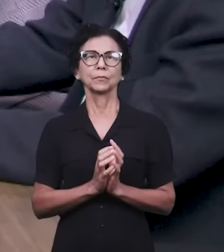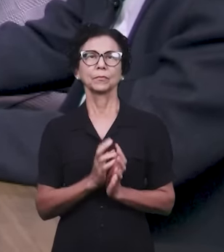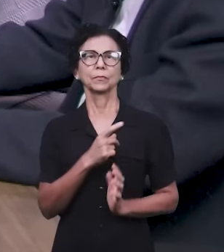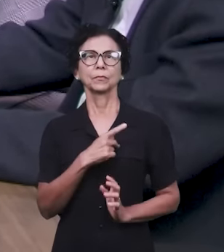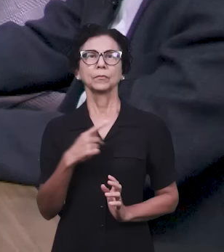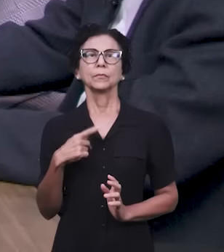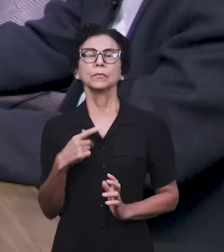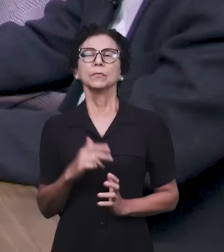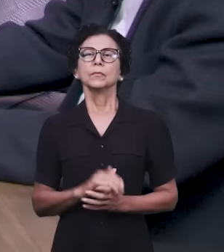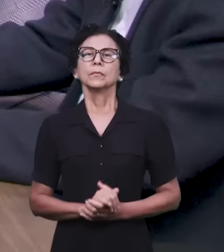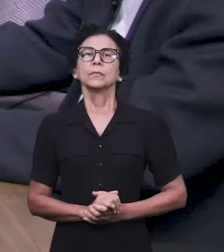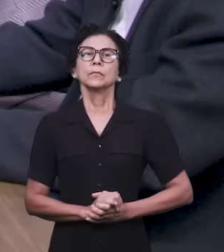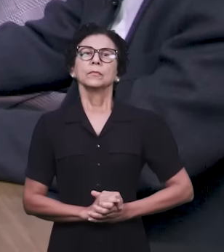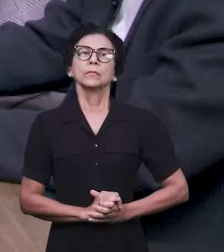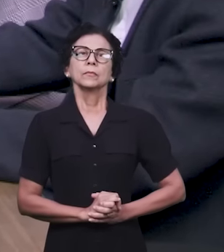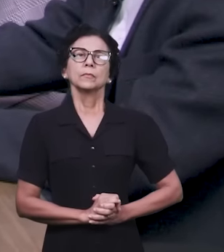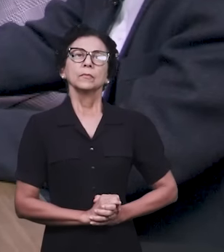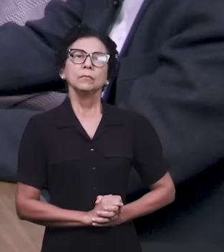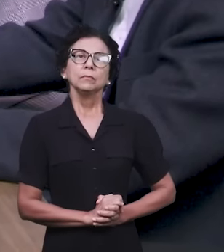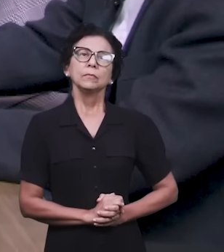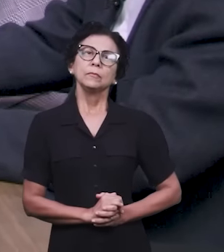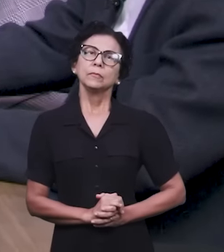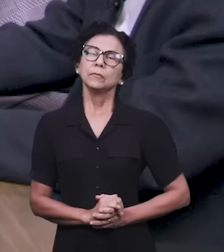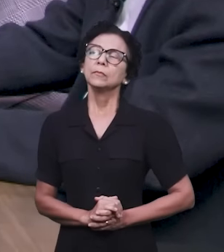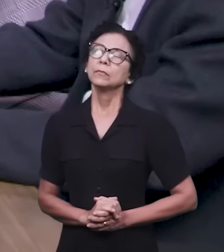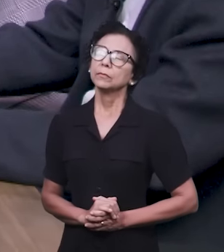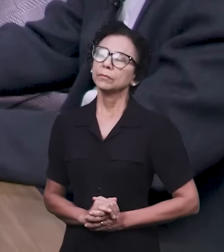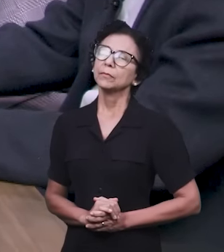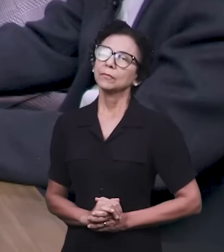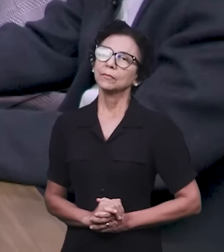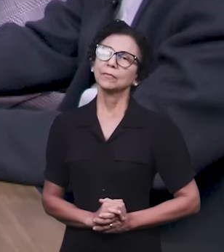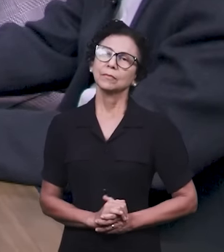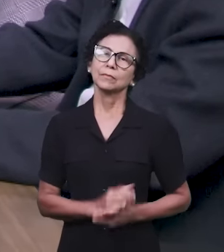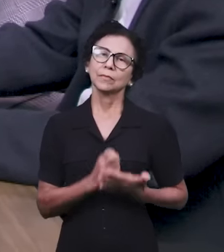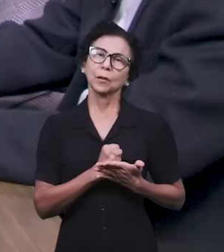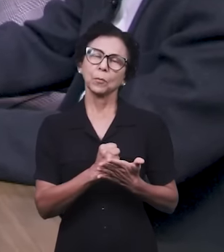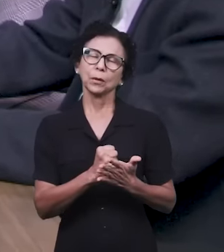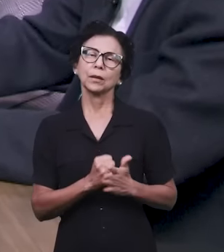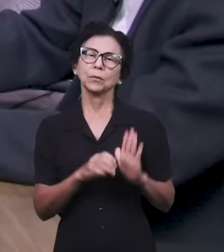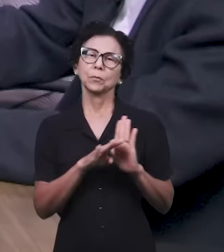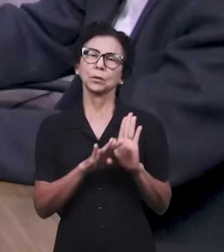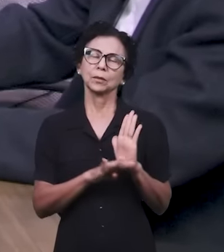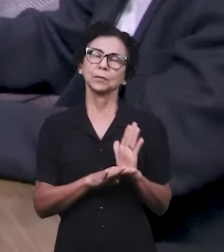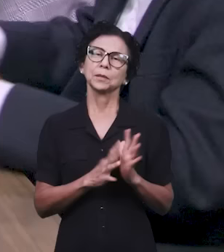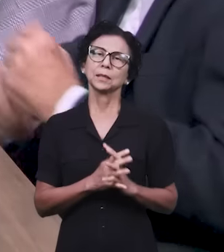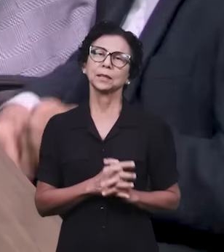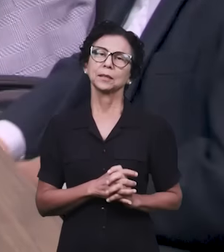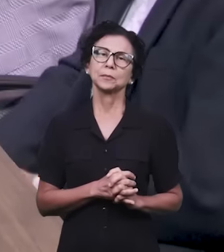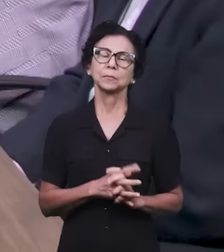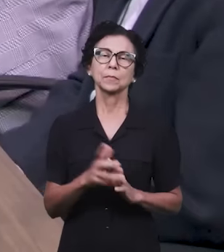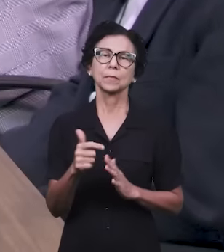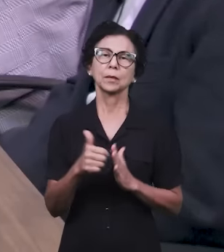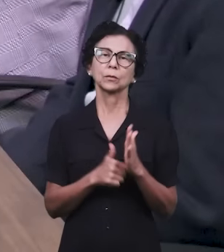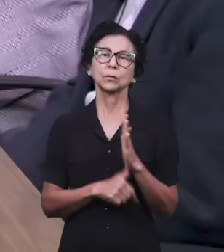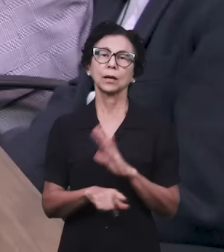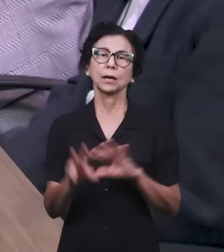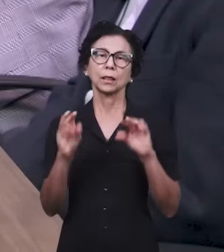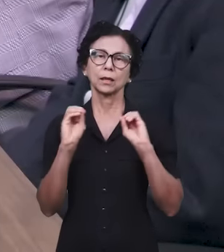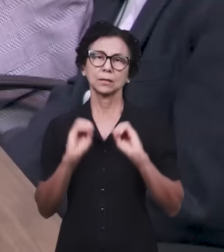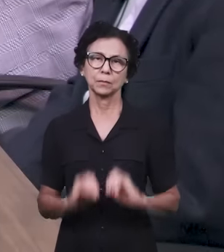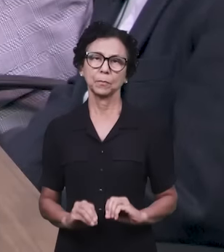aqui que veio para exatamente responder diversas perguntas que foram feitas. E eu quero antecipar dizendo